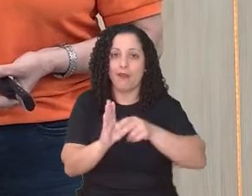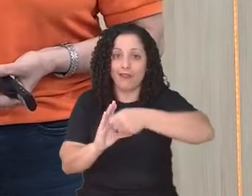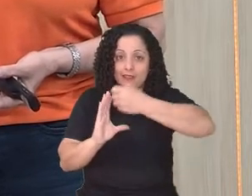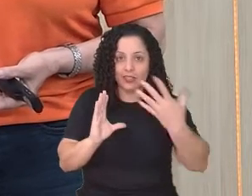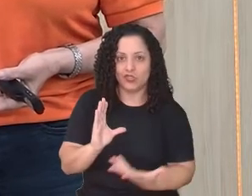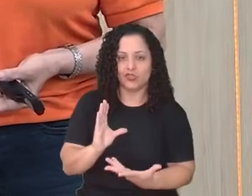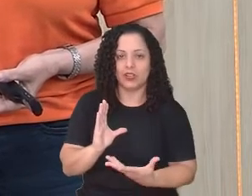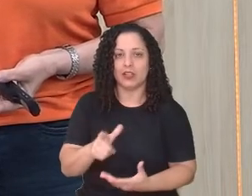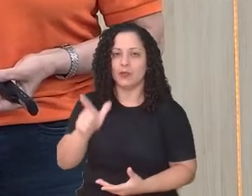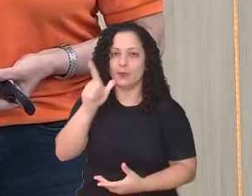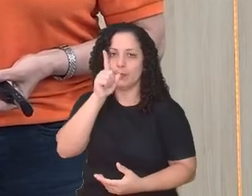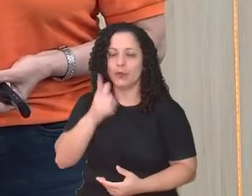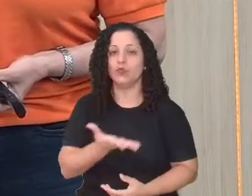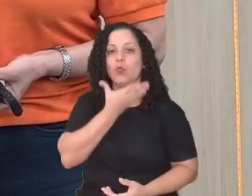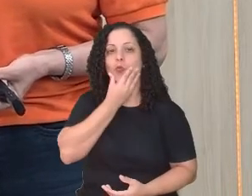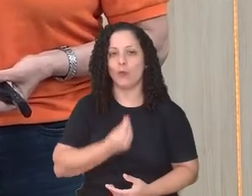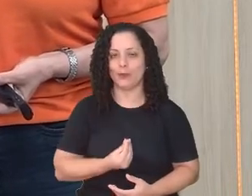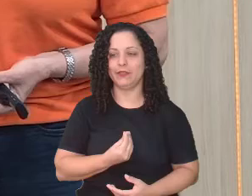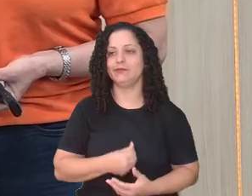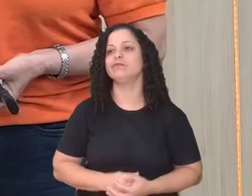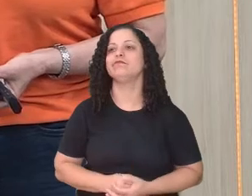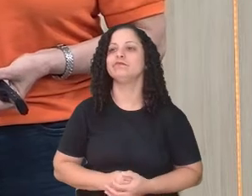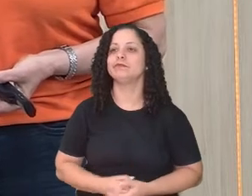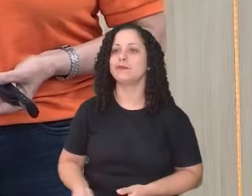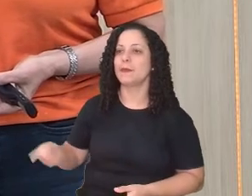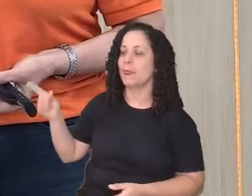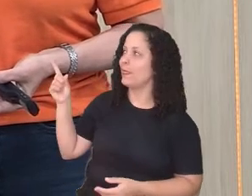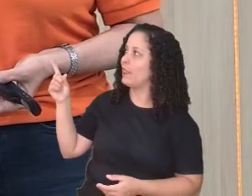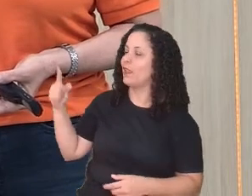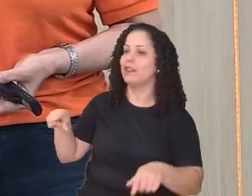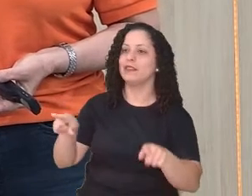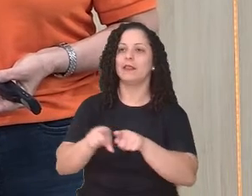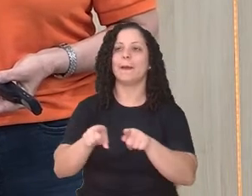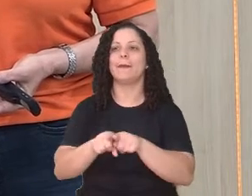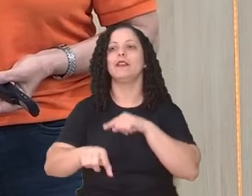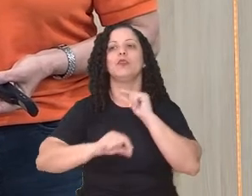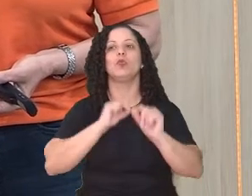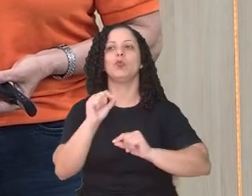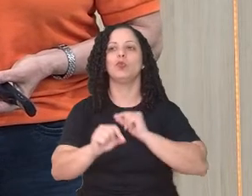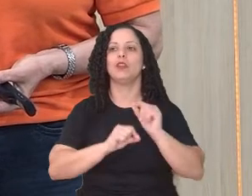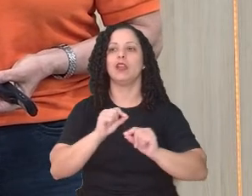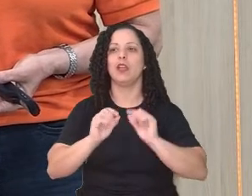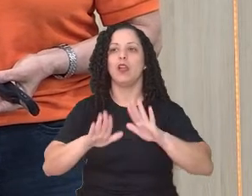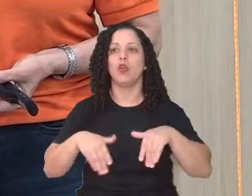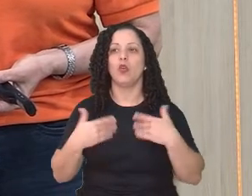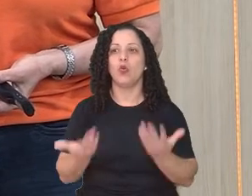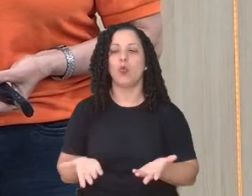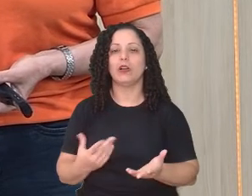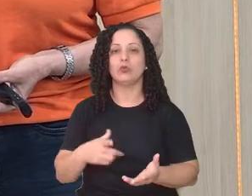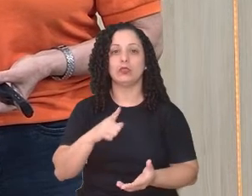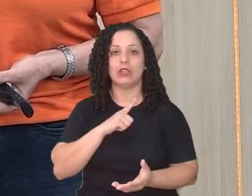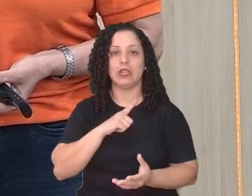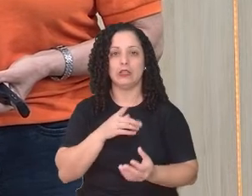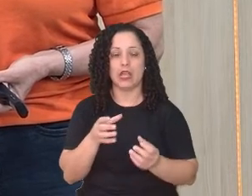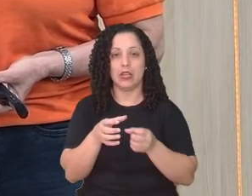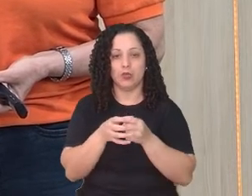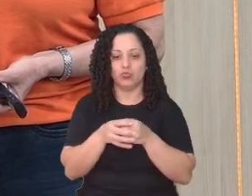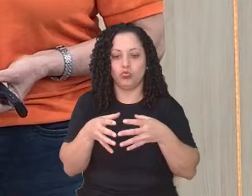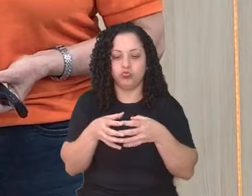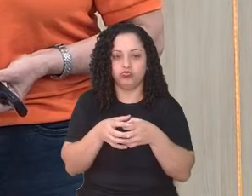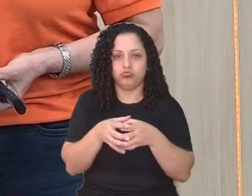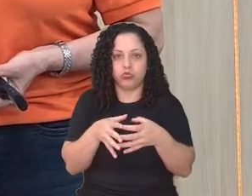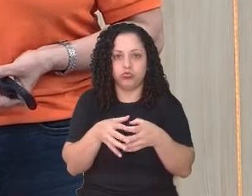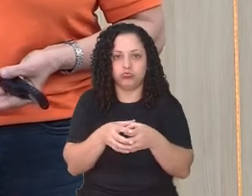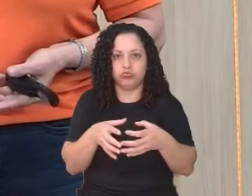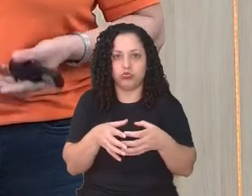vocês. E aqui a questão do corpo cavernoso, né? Que é um momento que vai se encher de sangue aí, fazendo com que o pênis